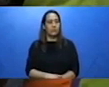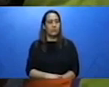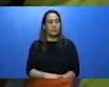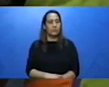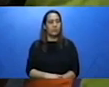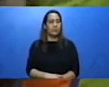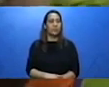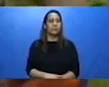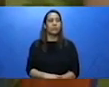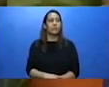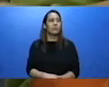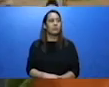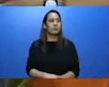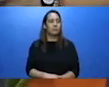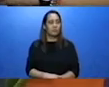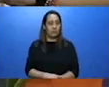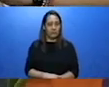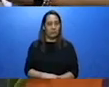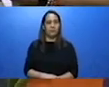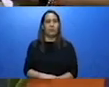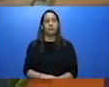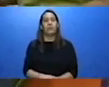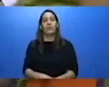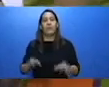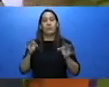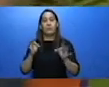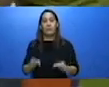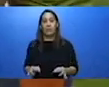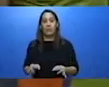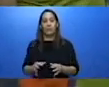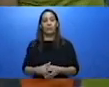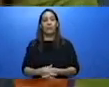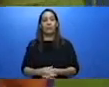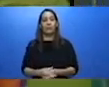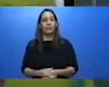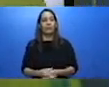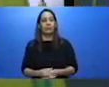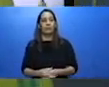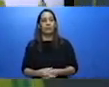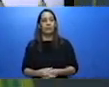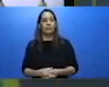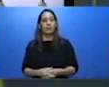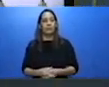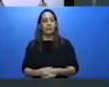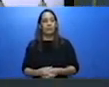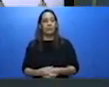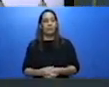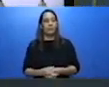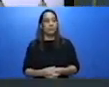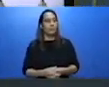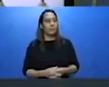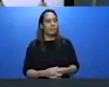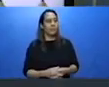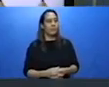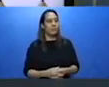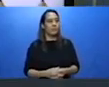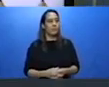L. Sal, certo? E assim